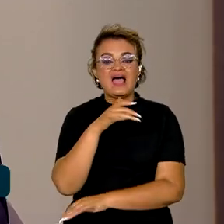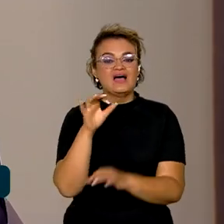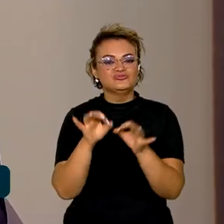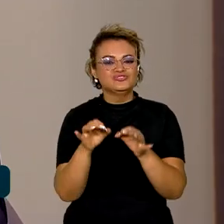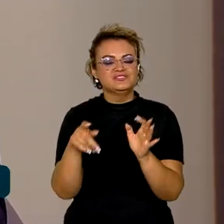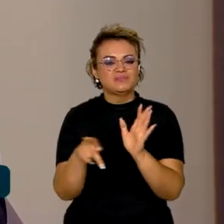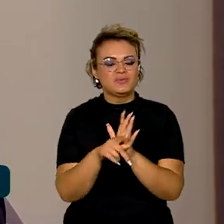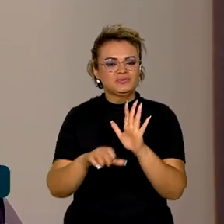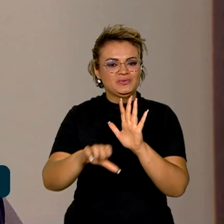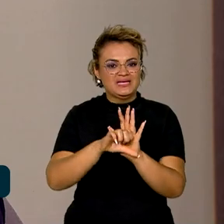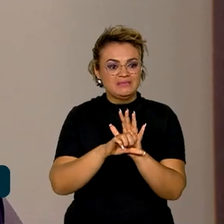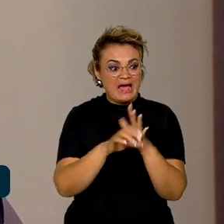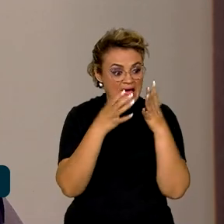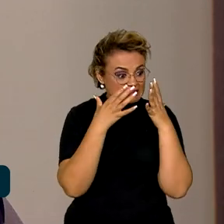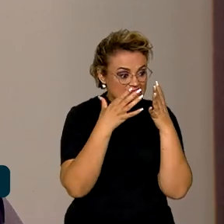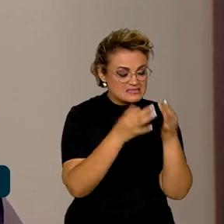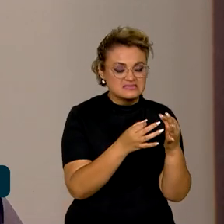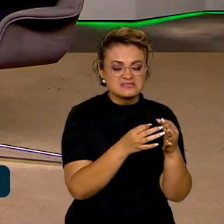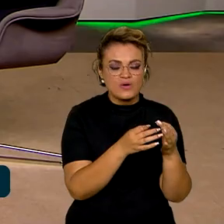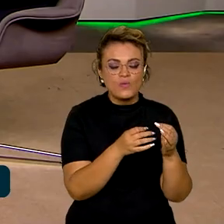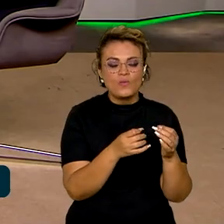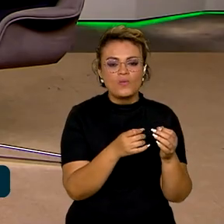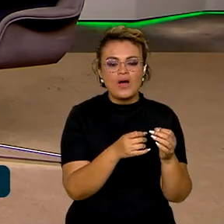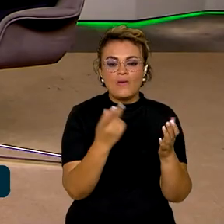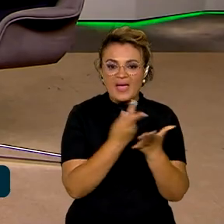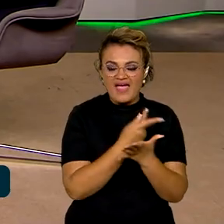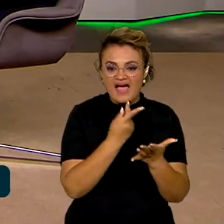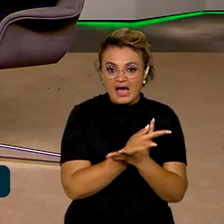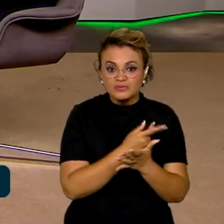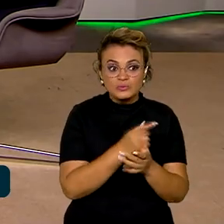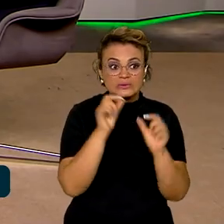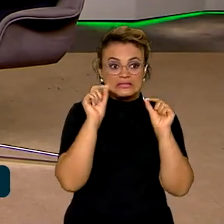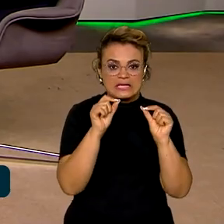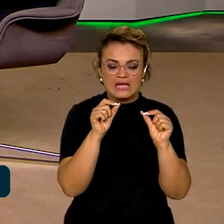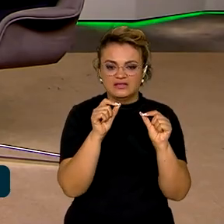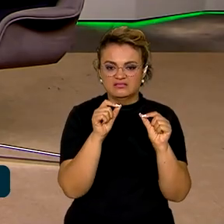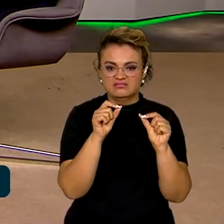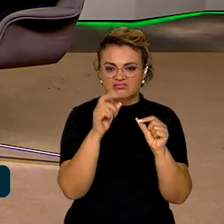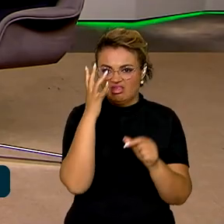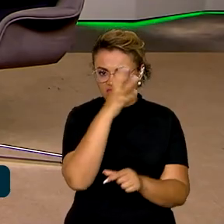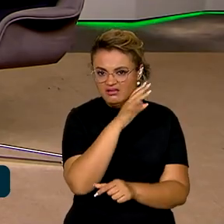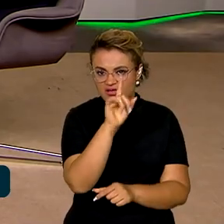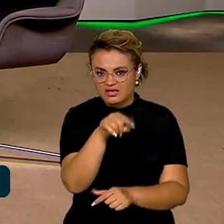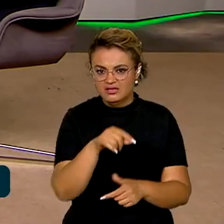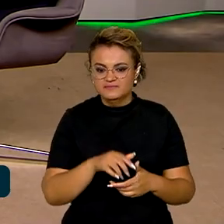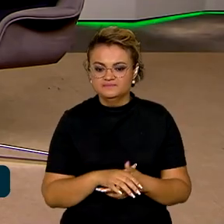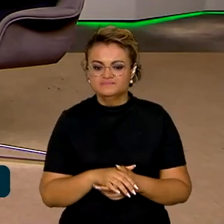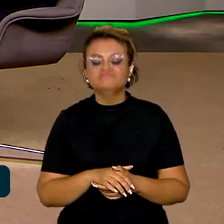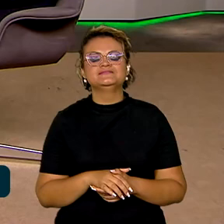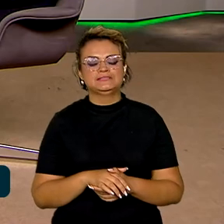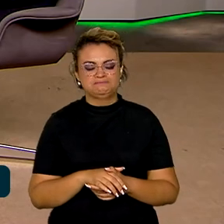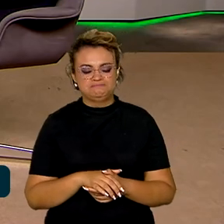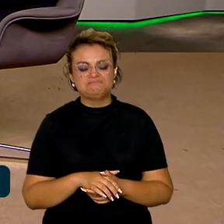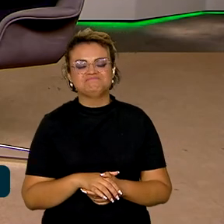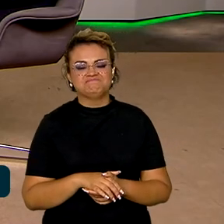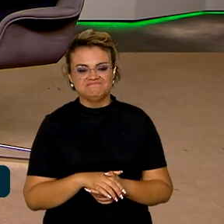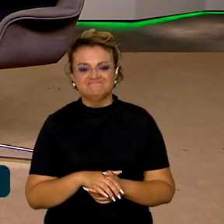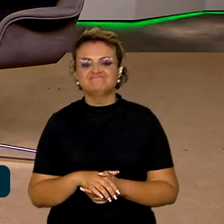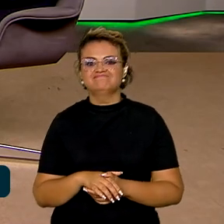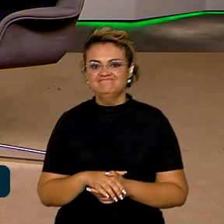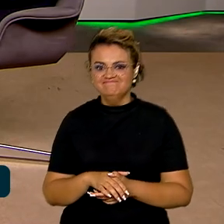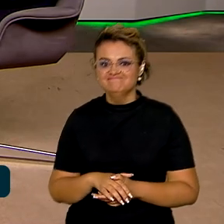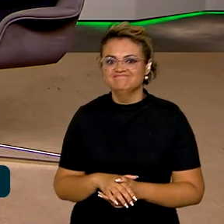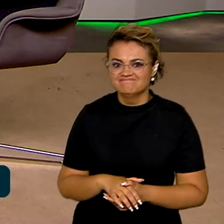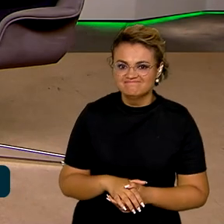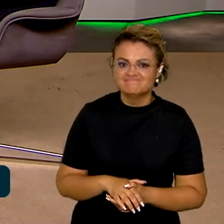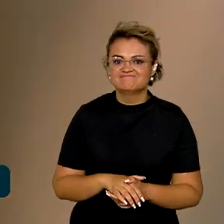criminal não está prendendo as pessoas certas em relação ao combate às drogas? Olha, Roberto, eu concordo com a sua afirmação.